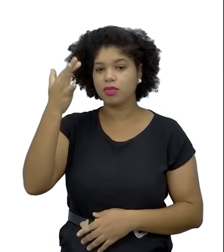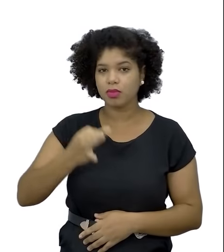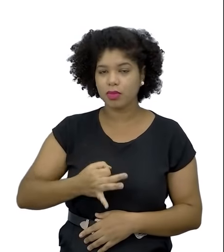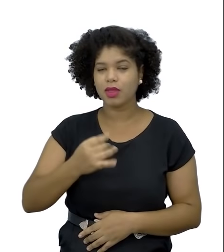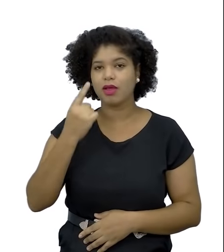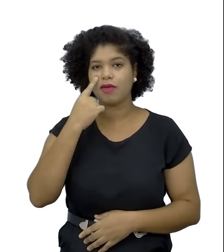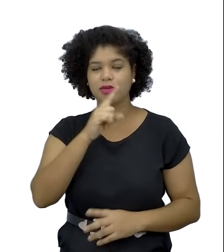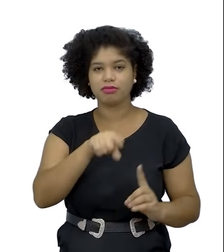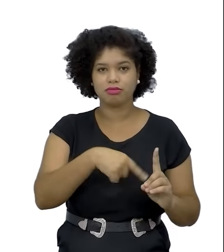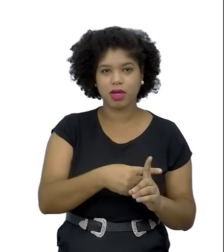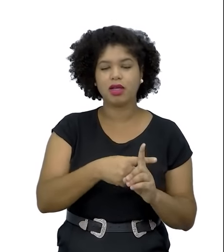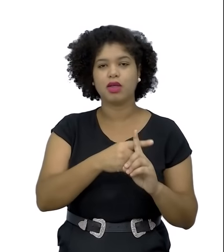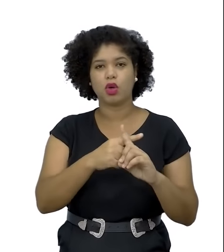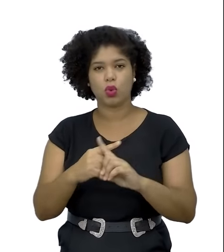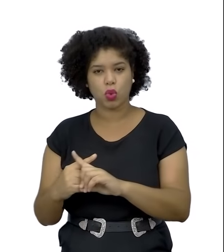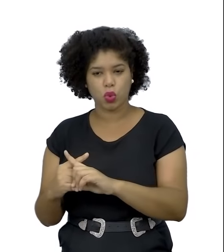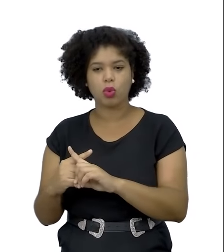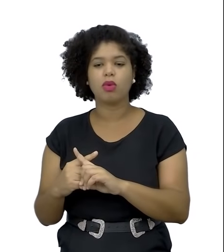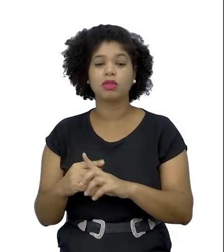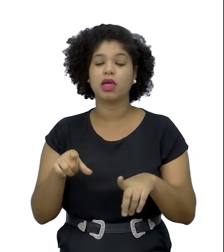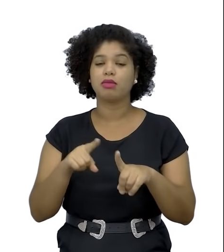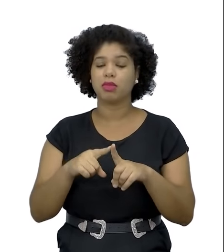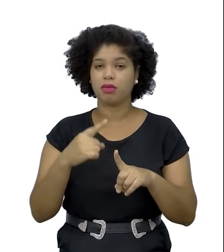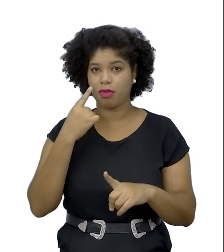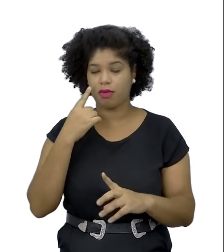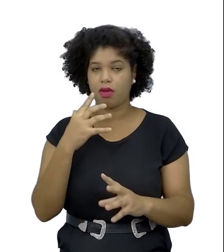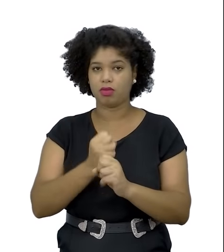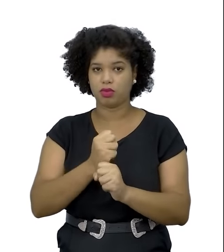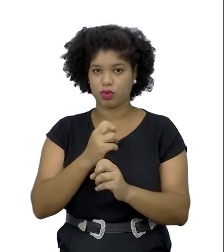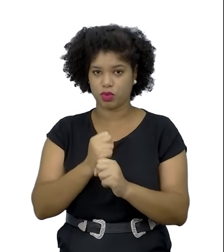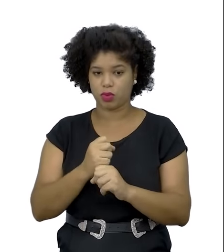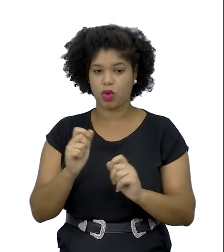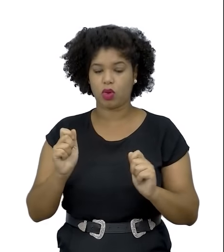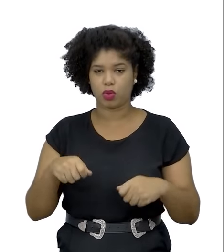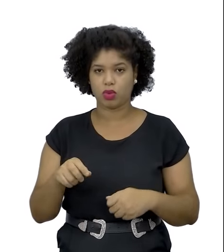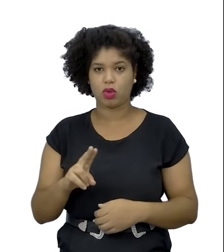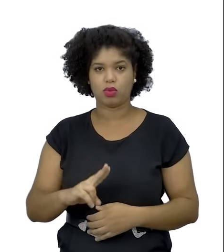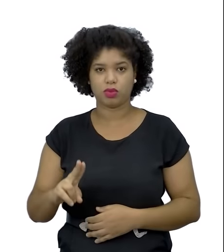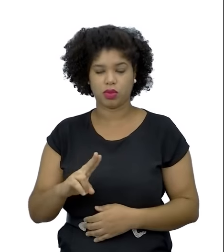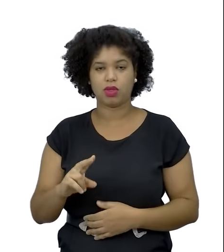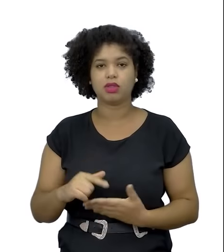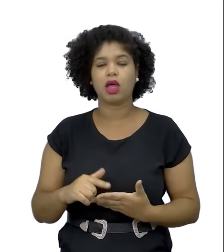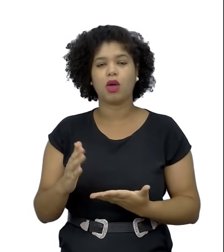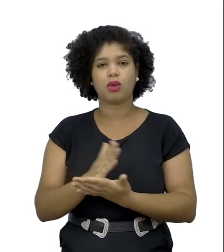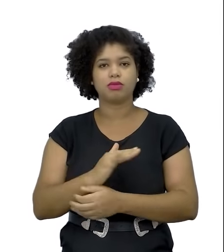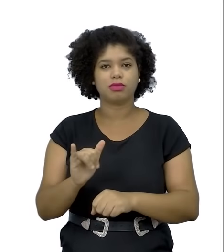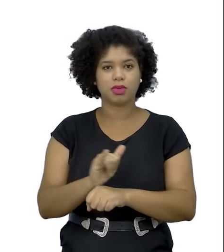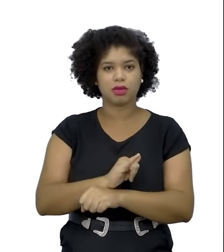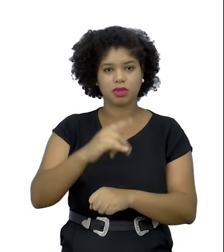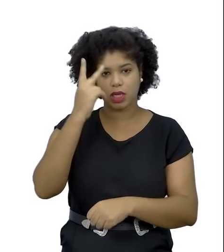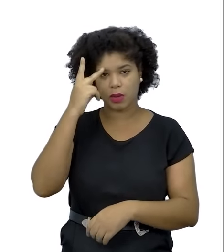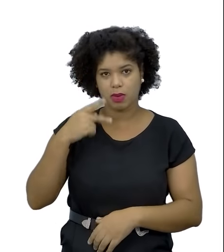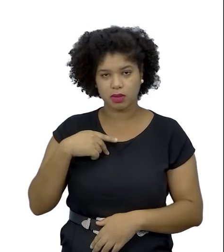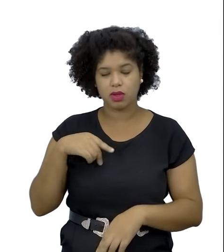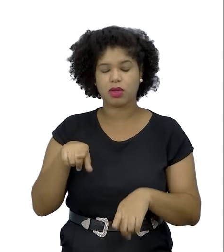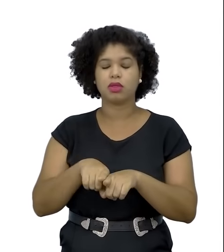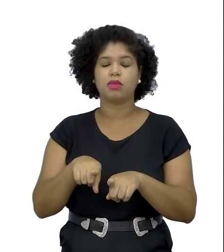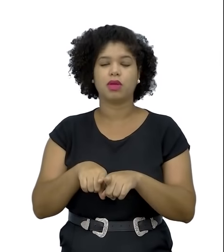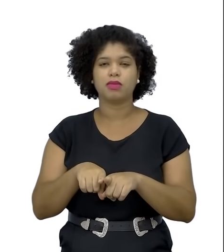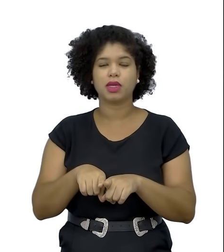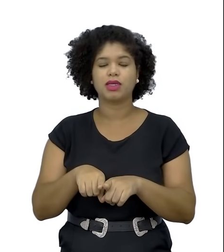multiplicativo, é marcado pelo cálculo, que pode ser por meio de estratégia pessoal e